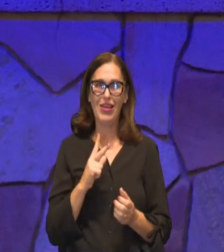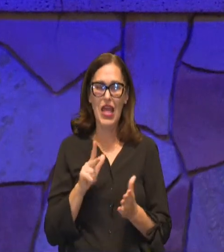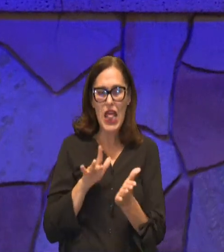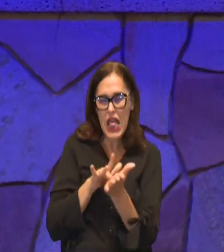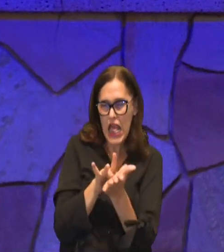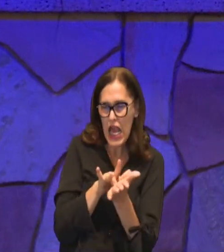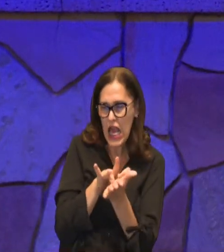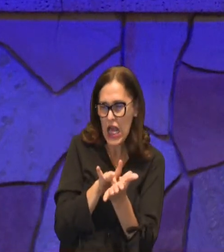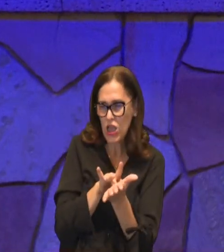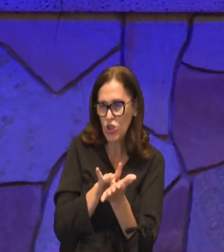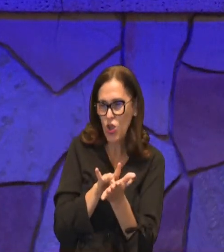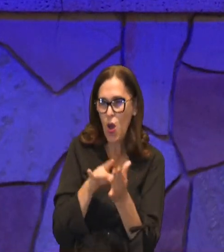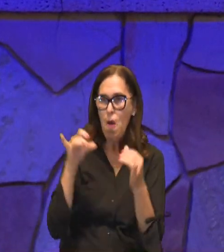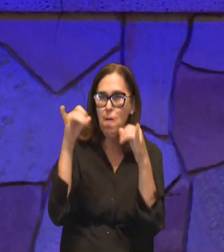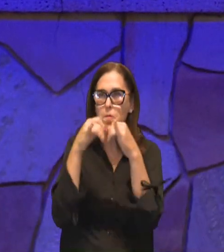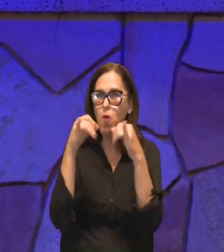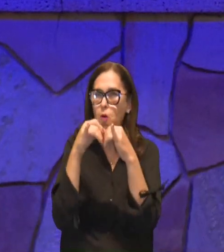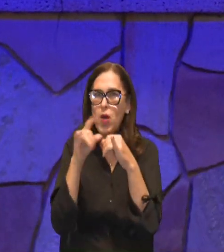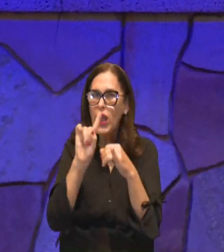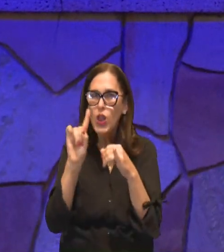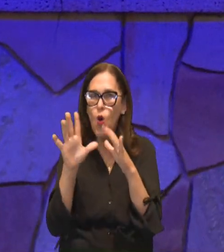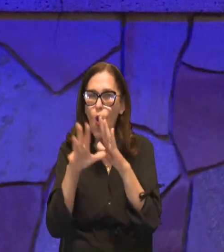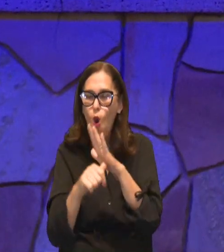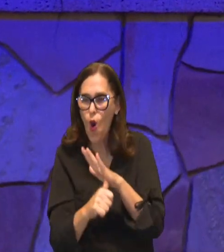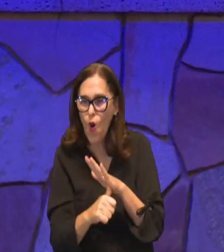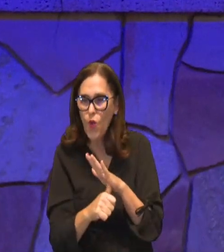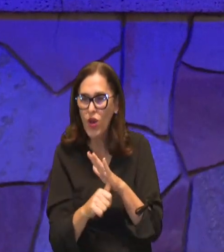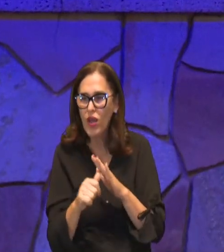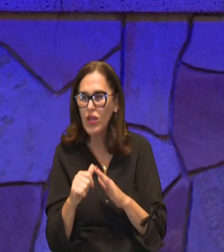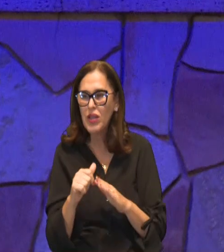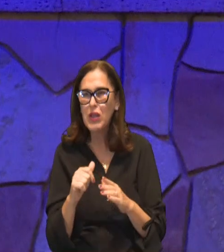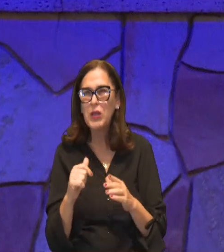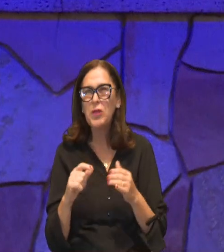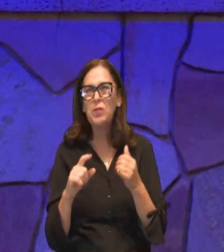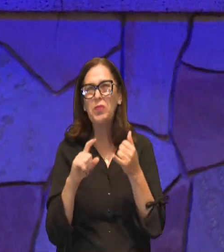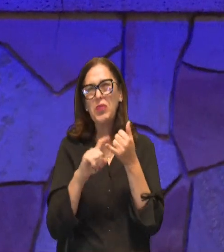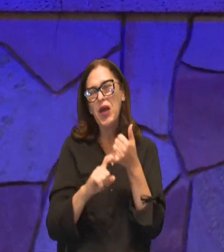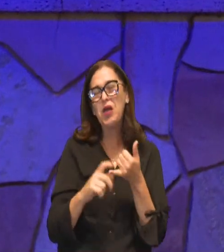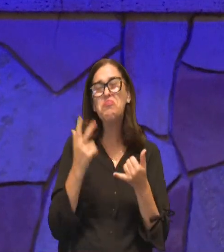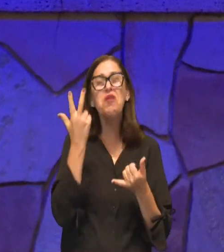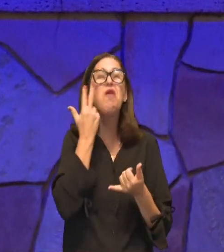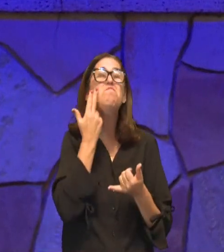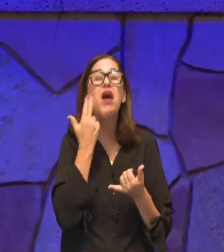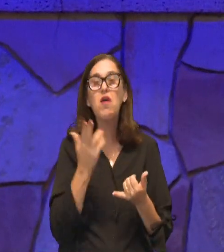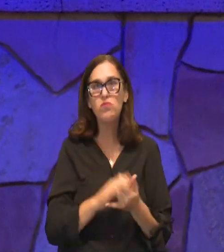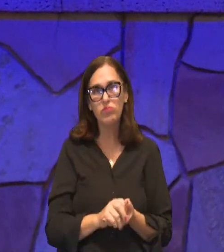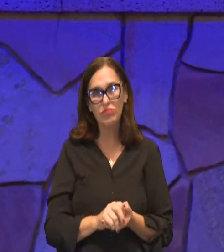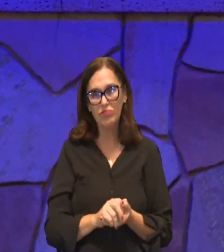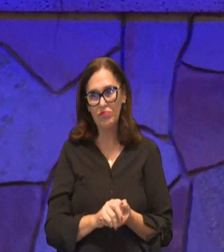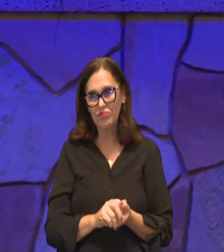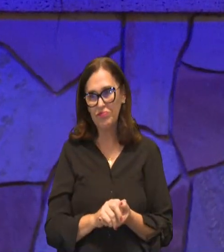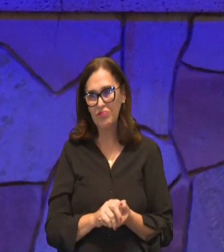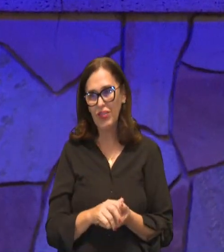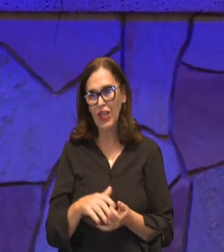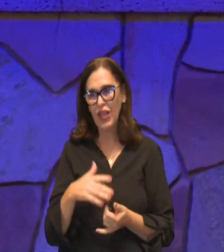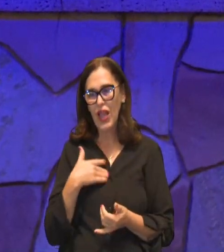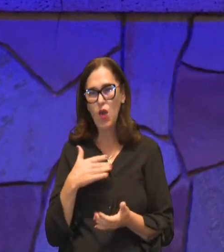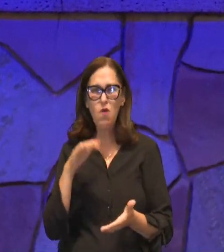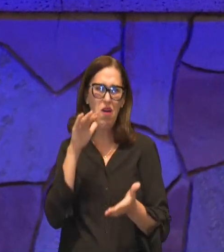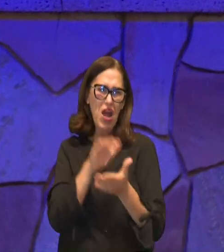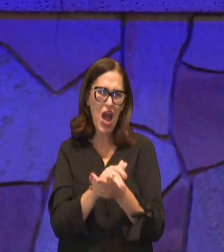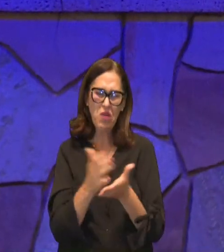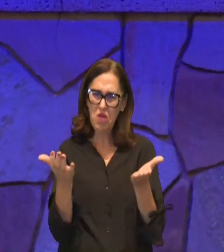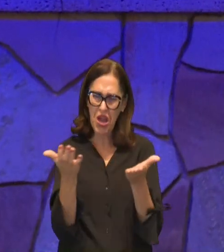engana, idiota é quem não rouba, e adulterar é uma coisa tão normal que eu caso, mas a hora